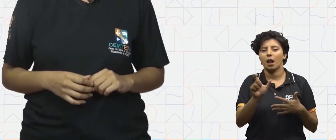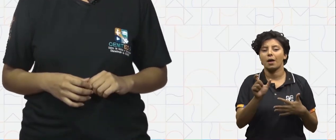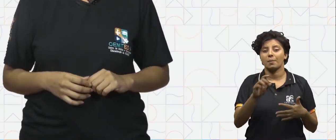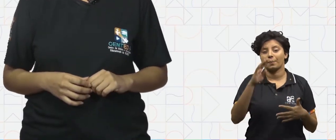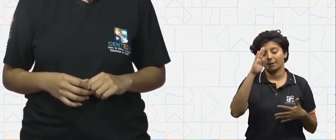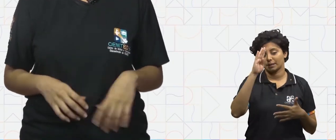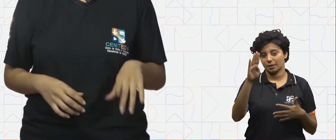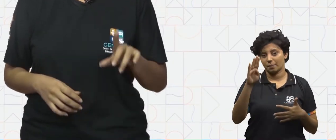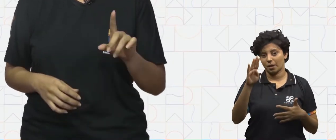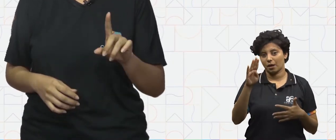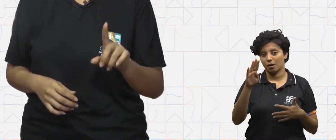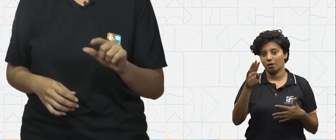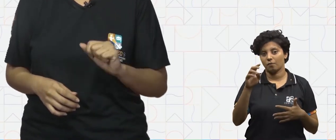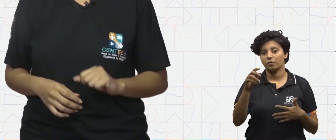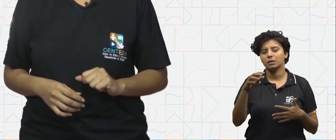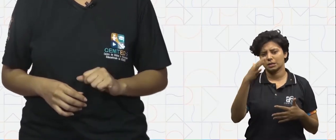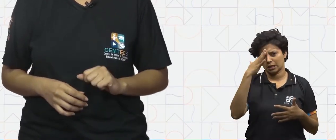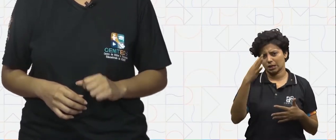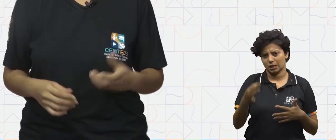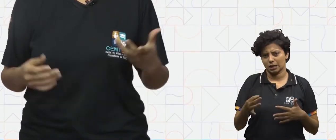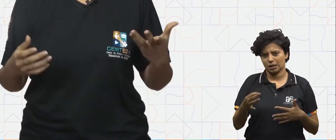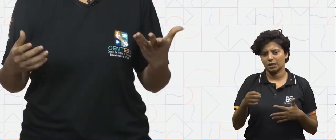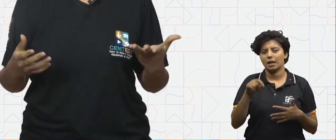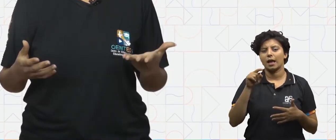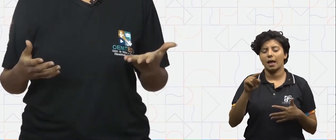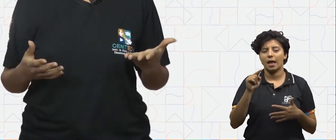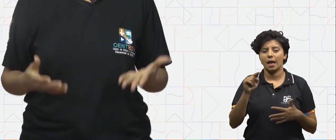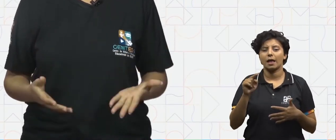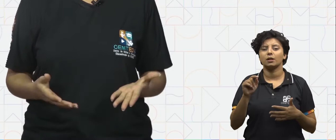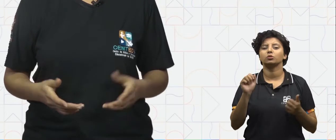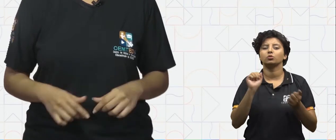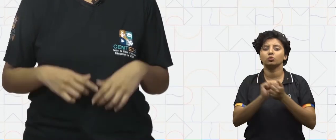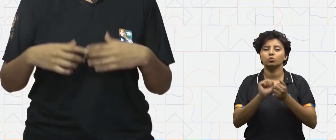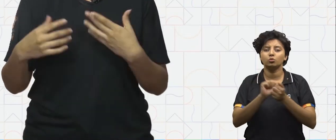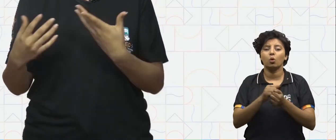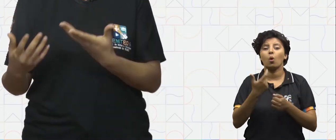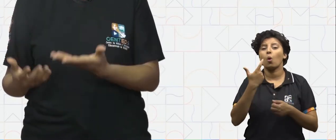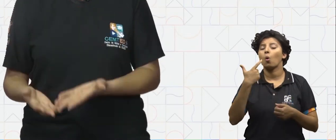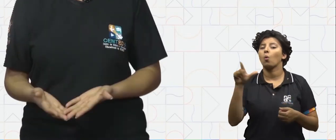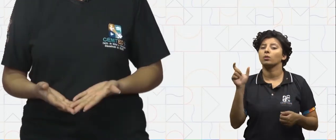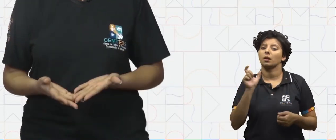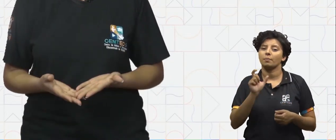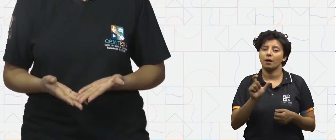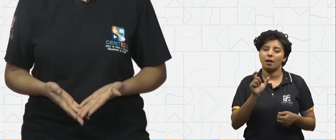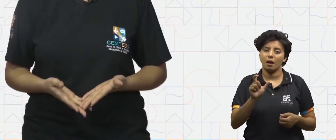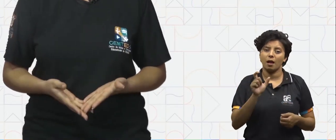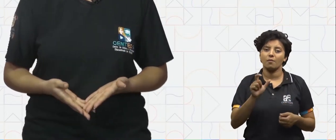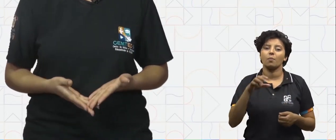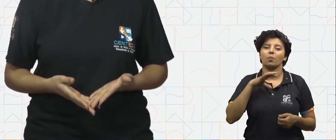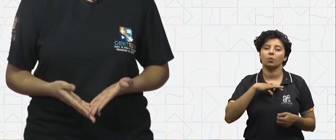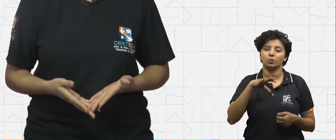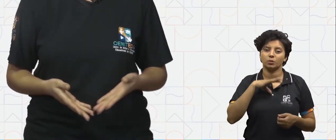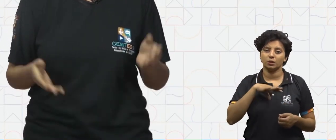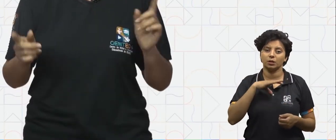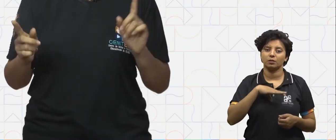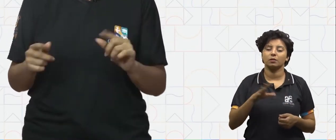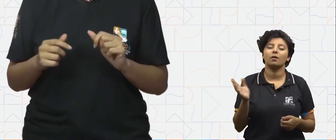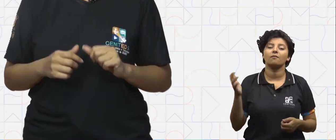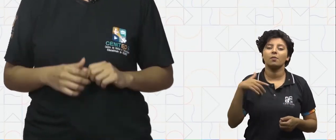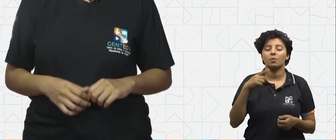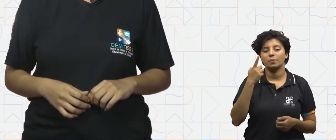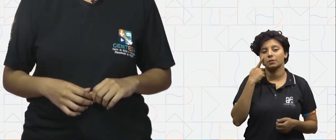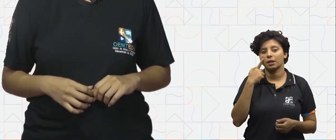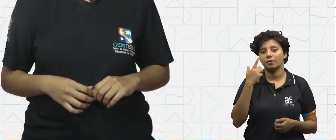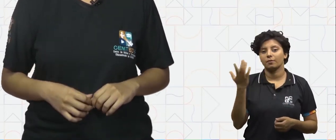palavras destacadas? Tem certeza? Elas fazem parte de uma outra classe de palavras da língua portuguesa.